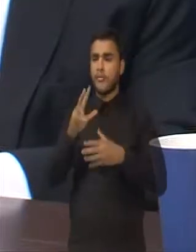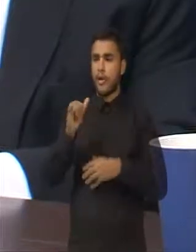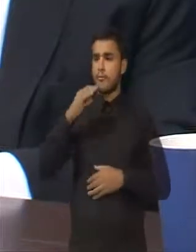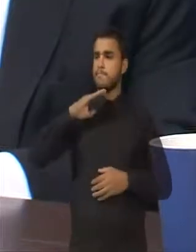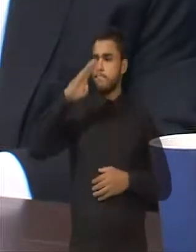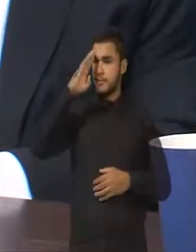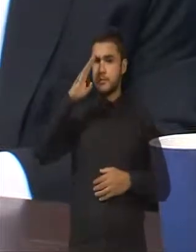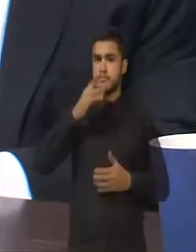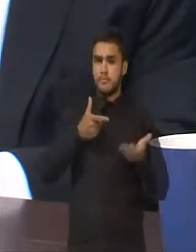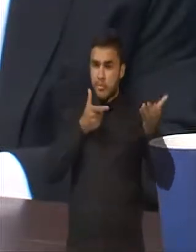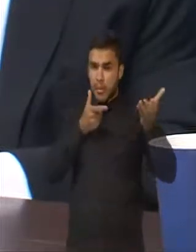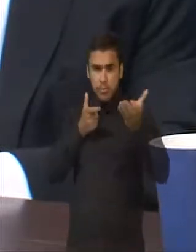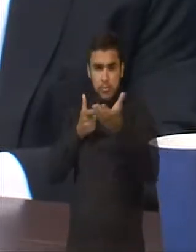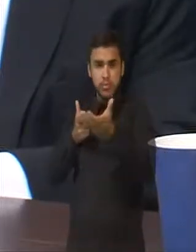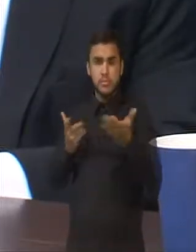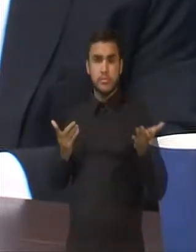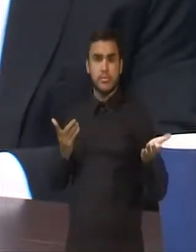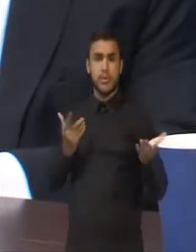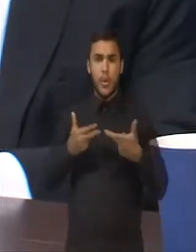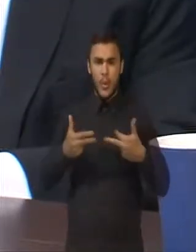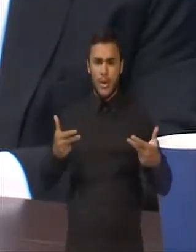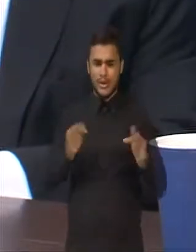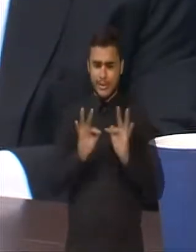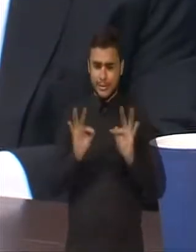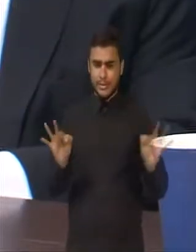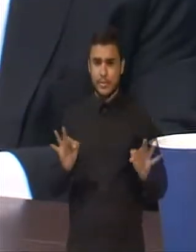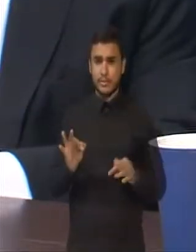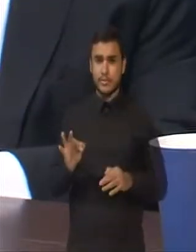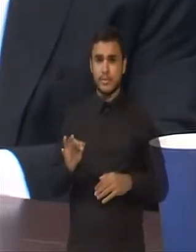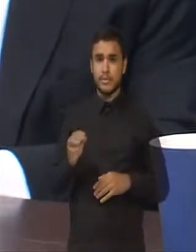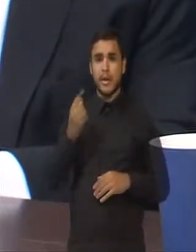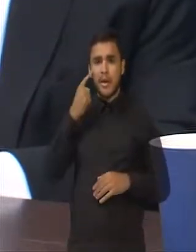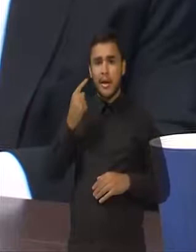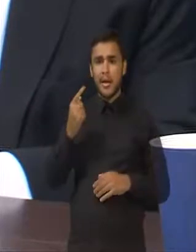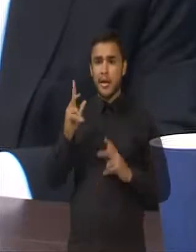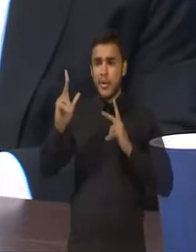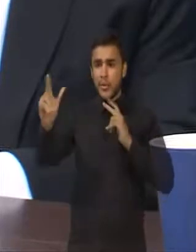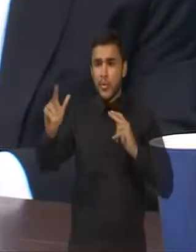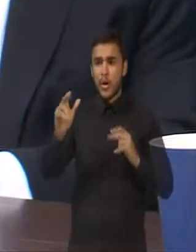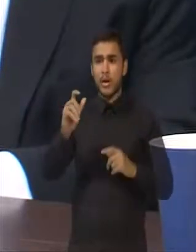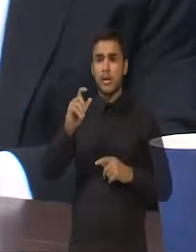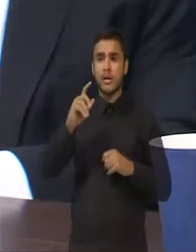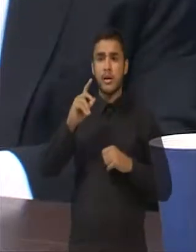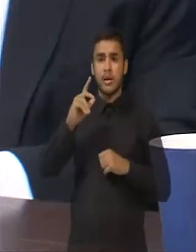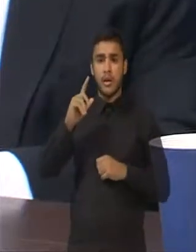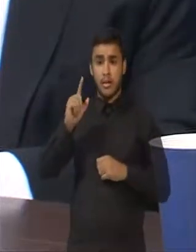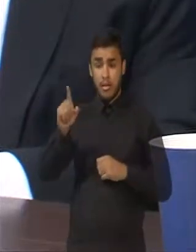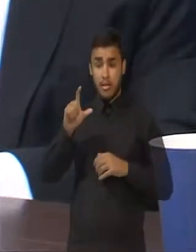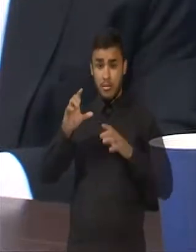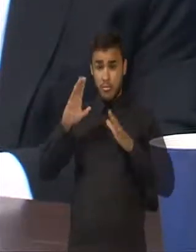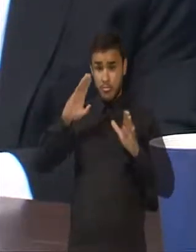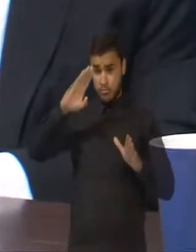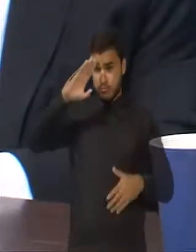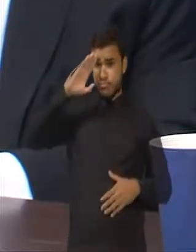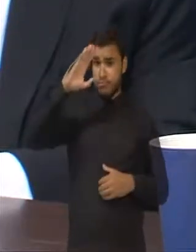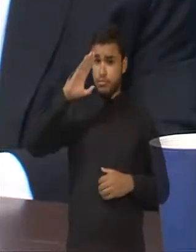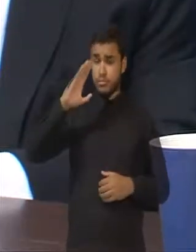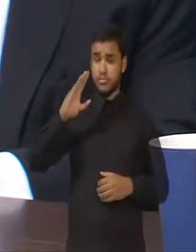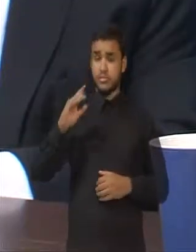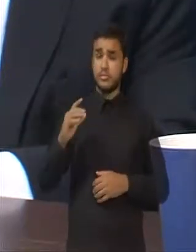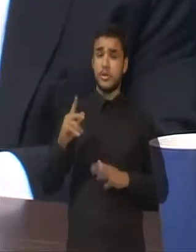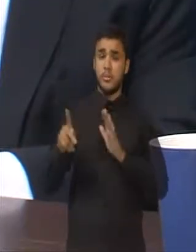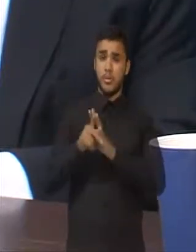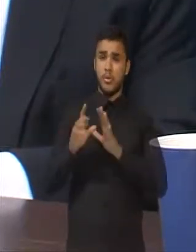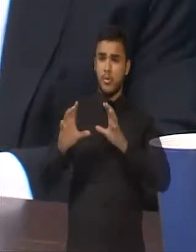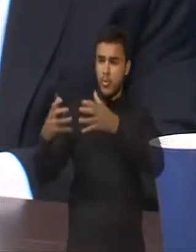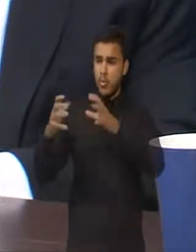caça, não eram muito diferentes dos mosquetes do exército inglês que tentavam reprimi-los. E hoje essa